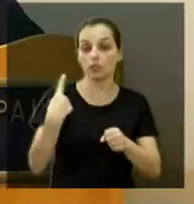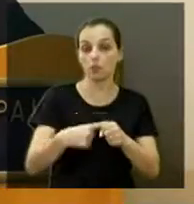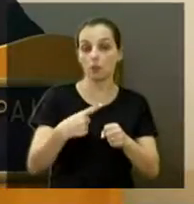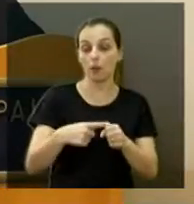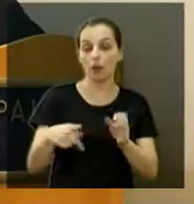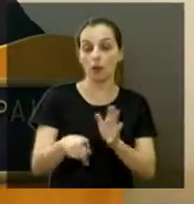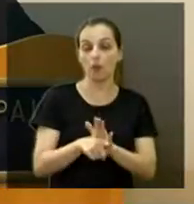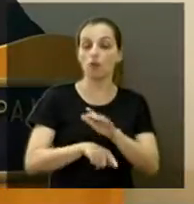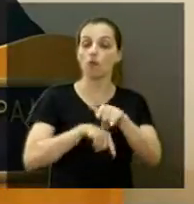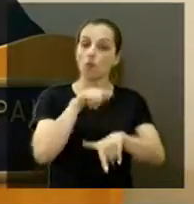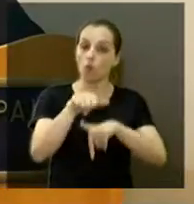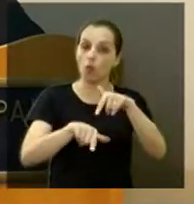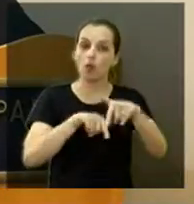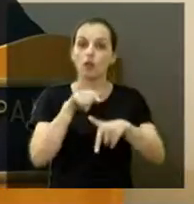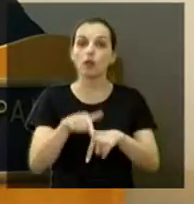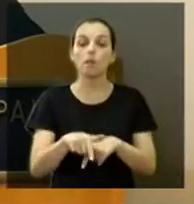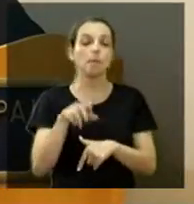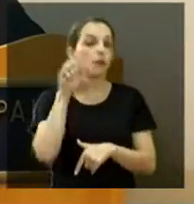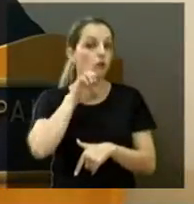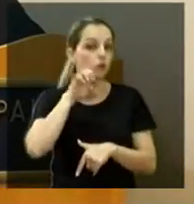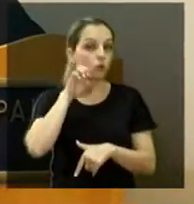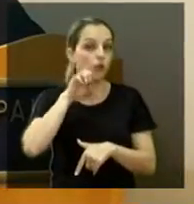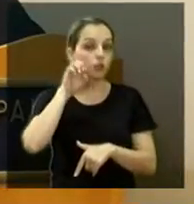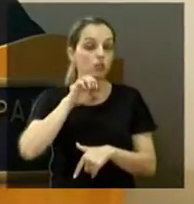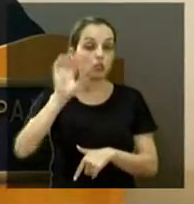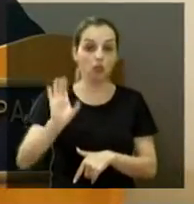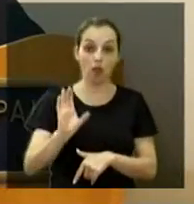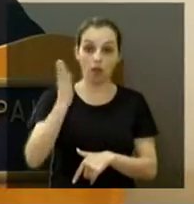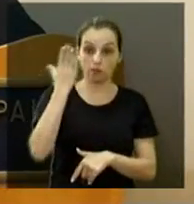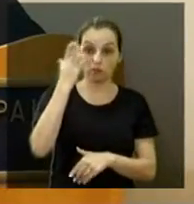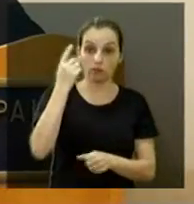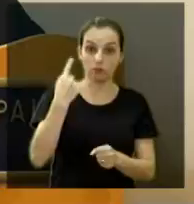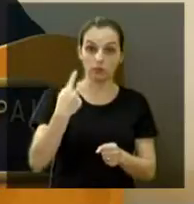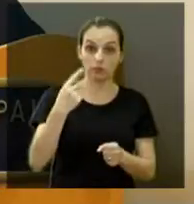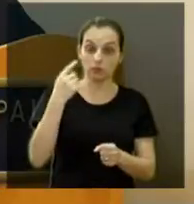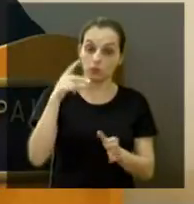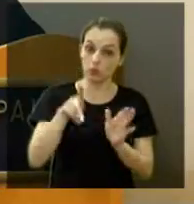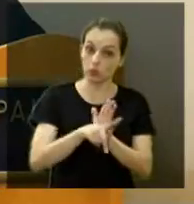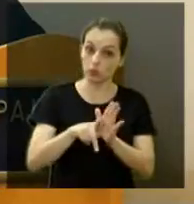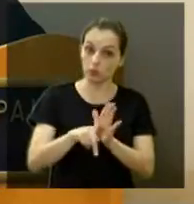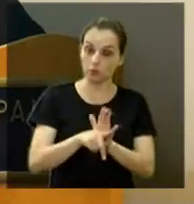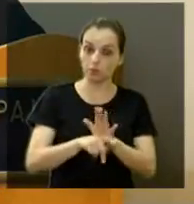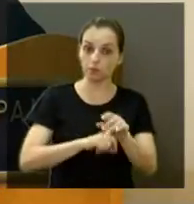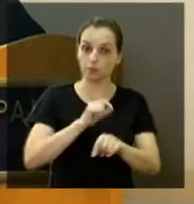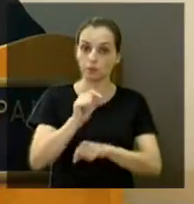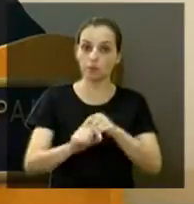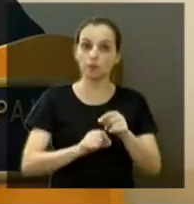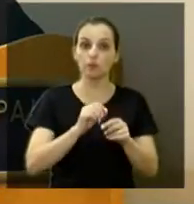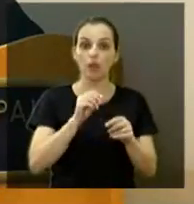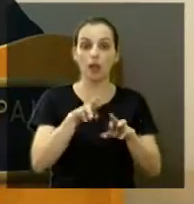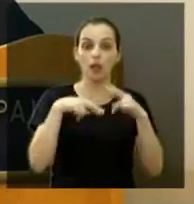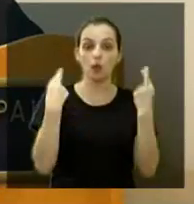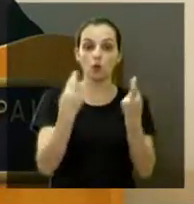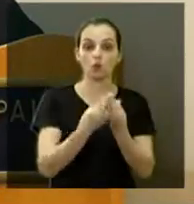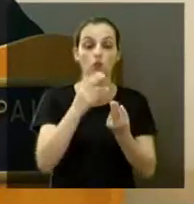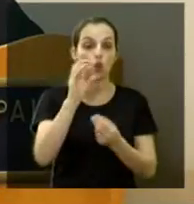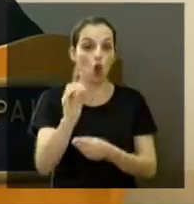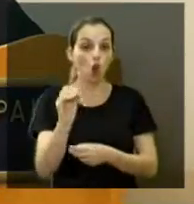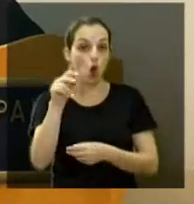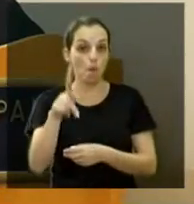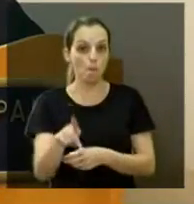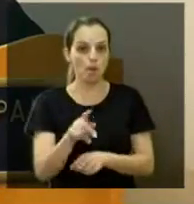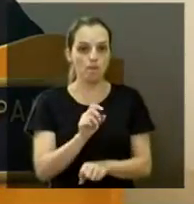que o nosso prefeito Adilson Silva veio realizar nesse momento. Você vê que estava parado o orçamento participativo. O orçamento participativo estava neutro,